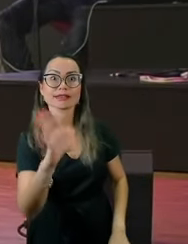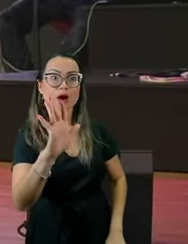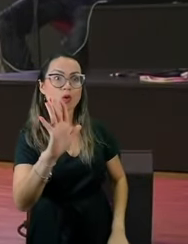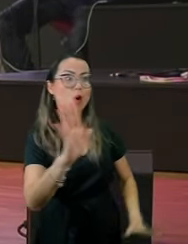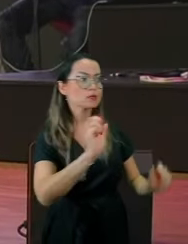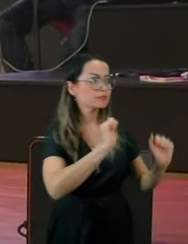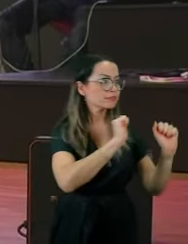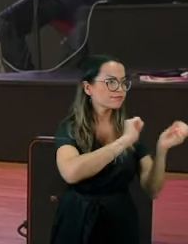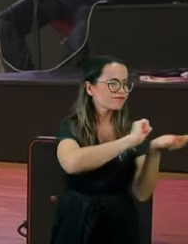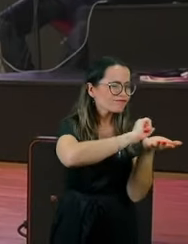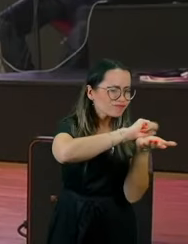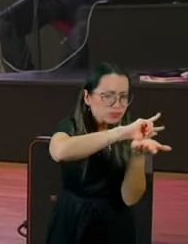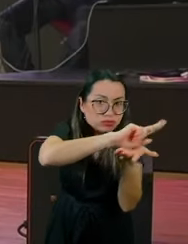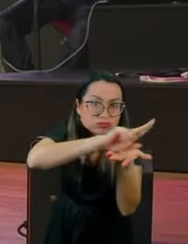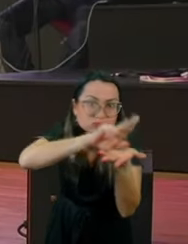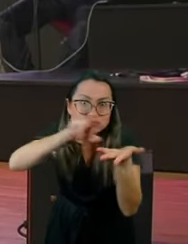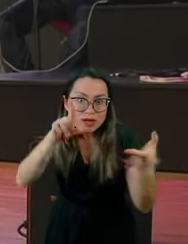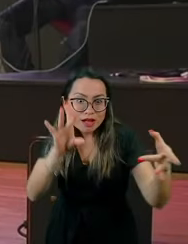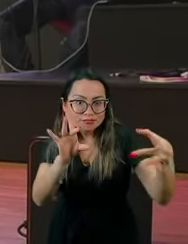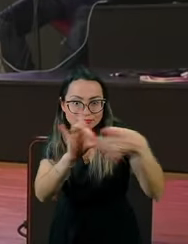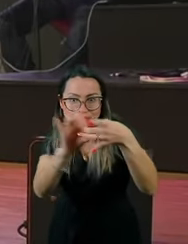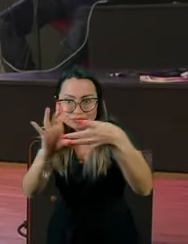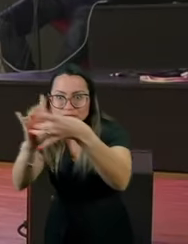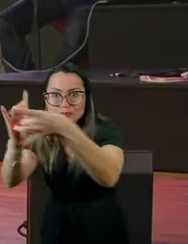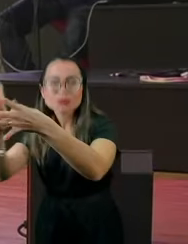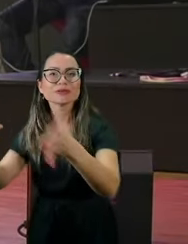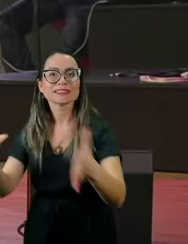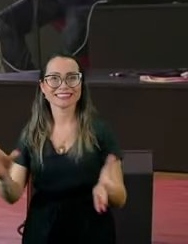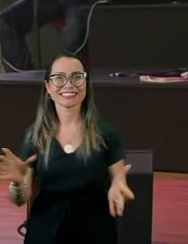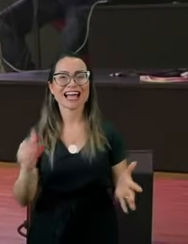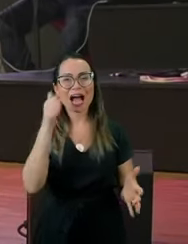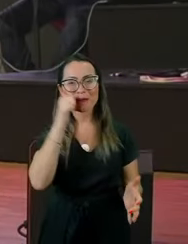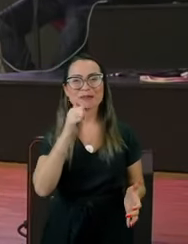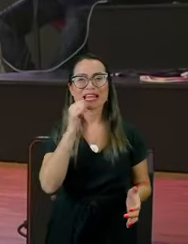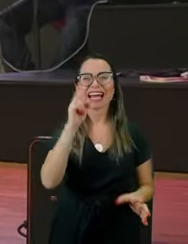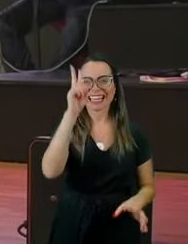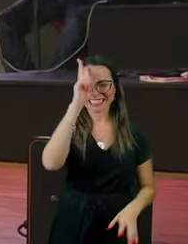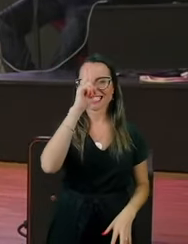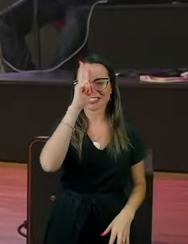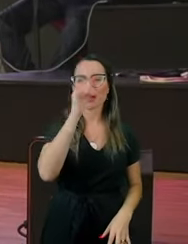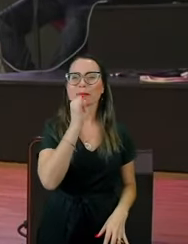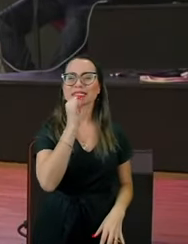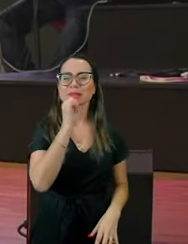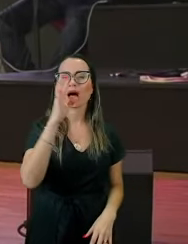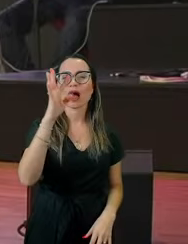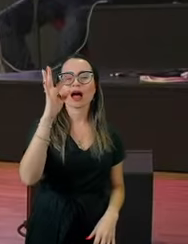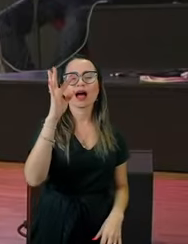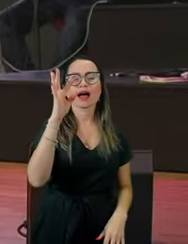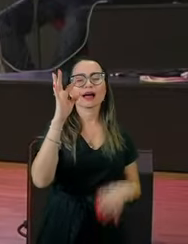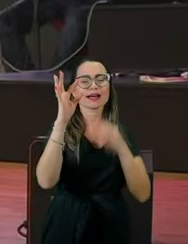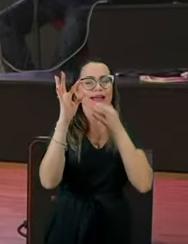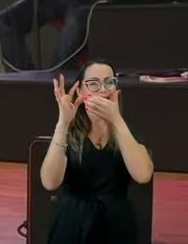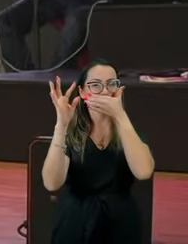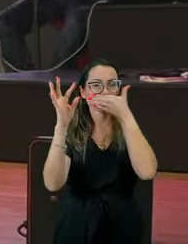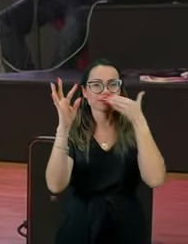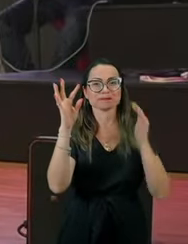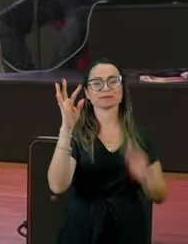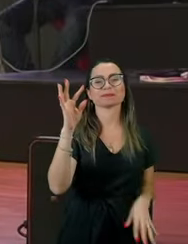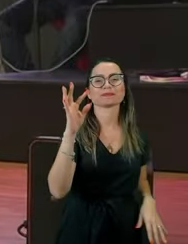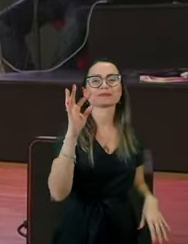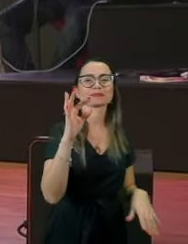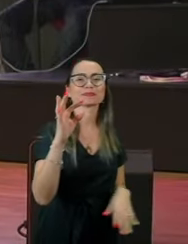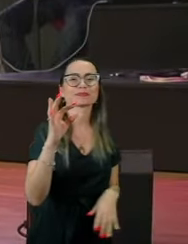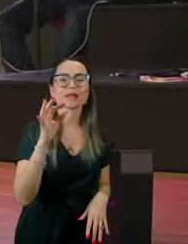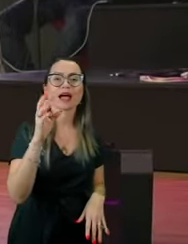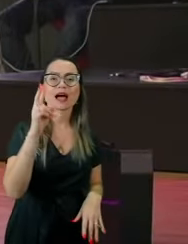tem várias. E essas mulheres são aquelas da parábola do talento, onde Deus confiou 5 para elas, 5 denários. Deus confiou para ela o a